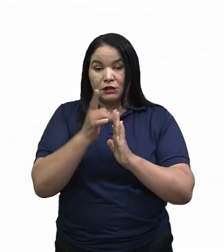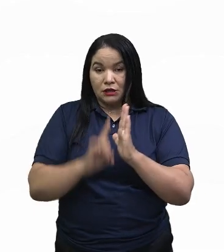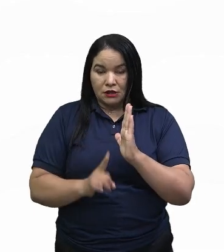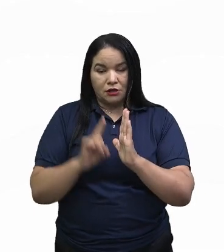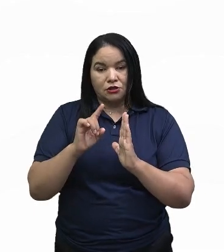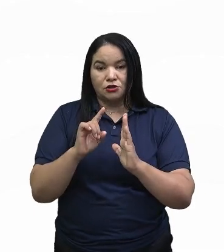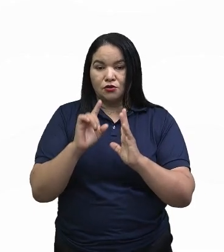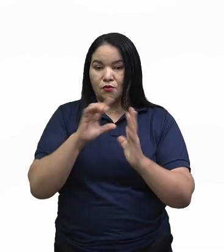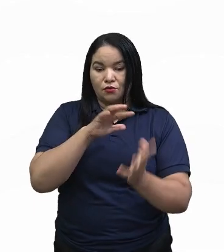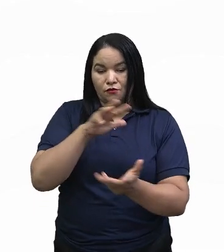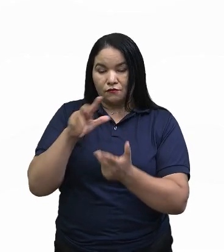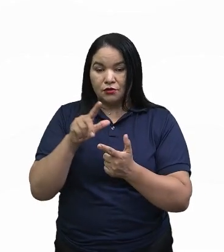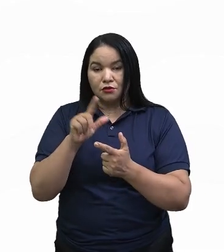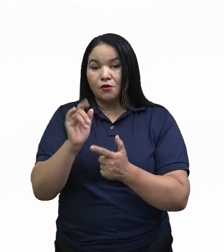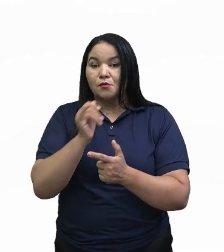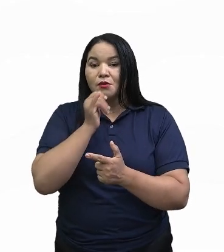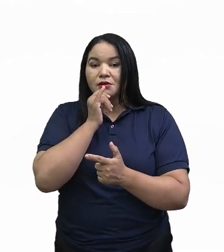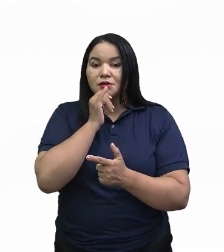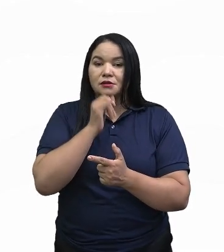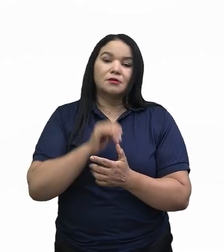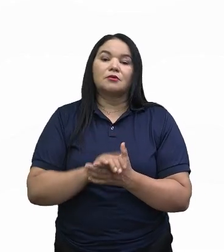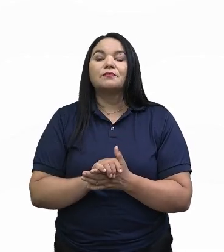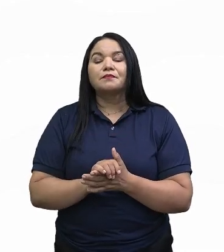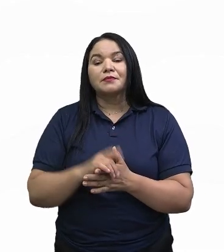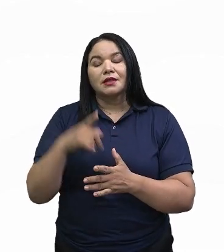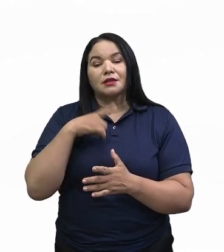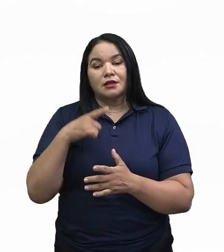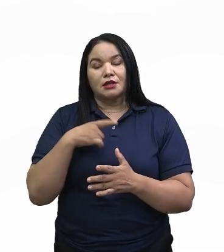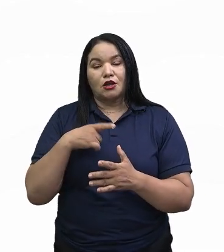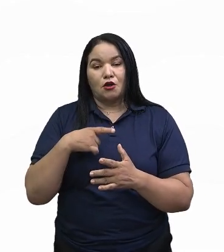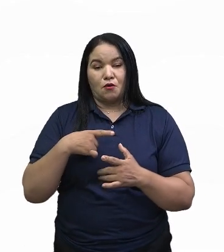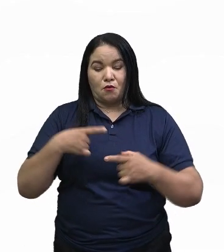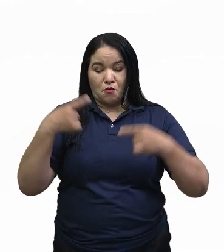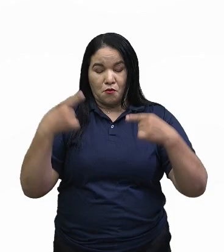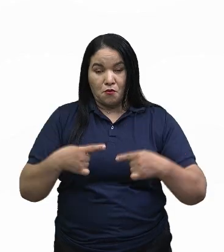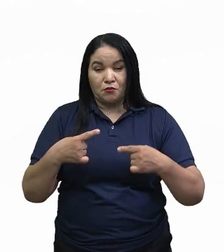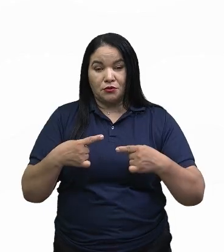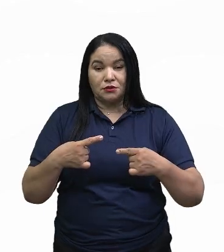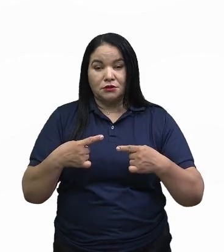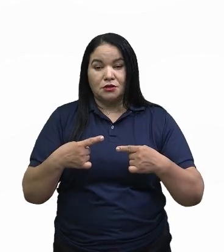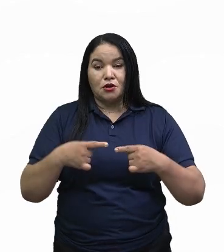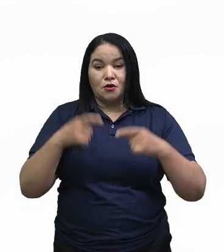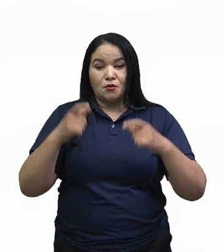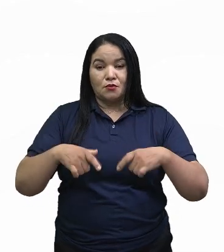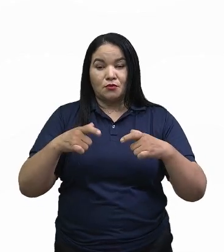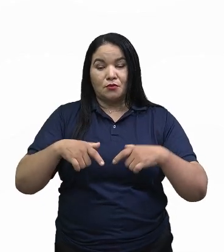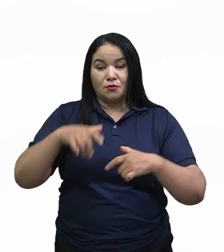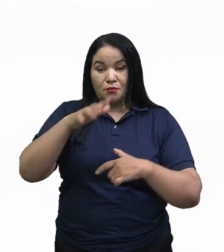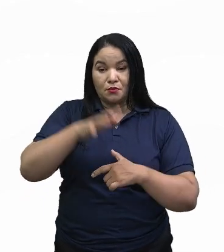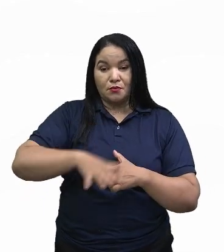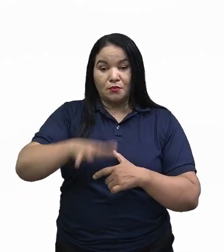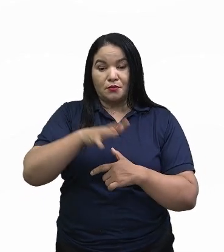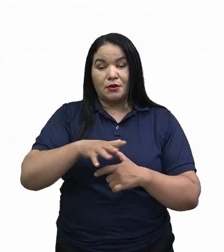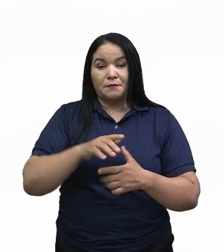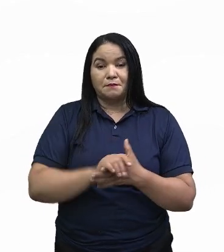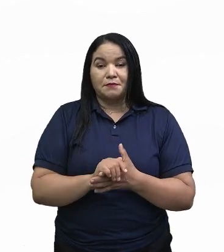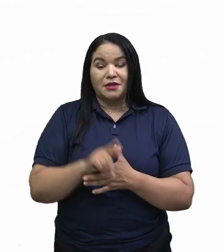por exemplo, o conflito que acontece na região da faixa de Gaza. Então,